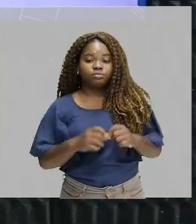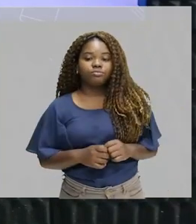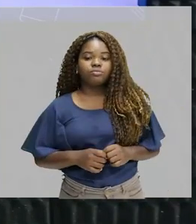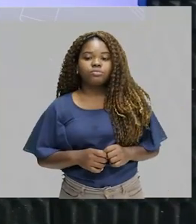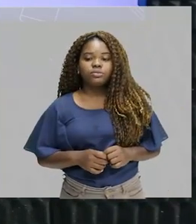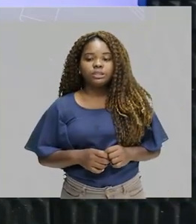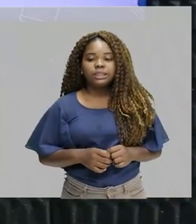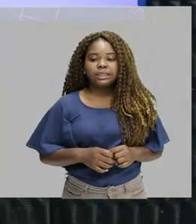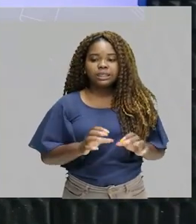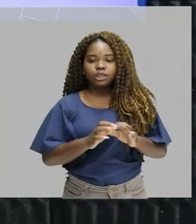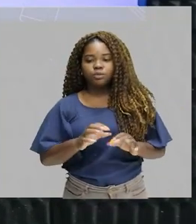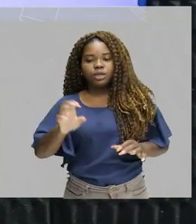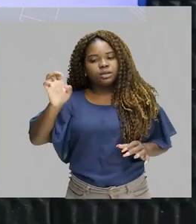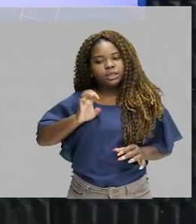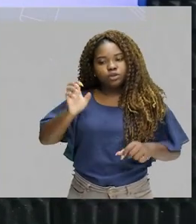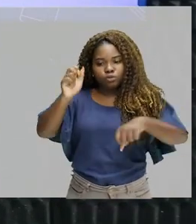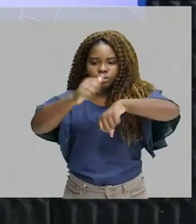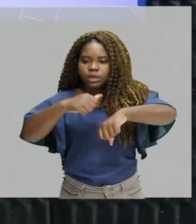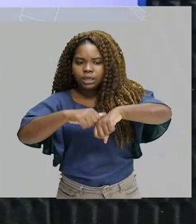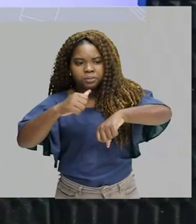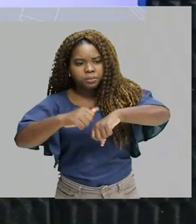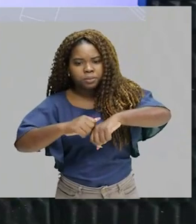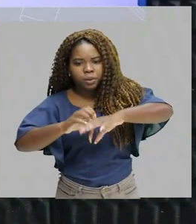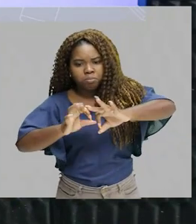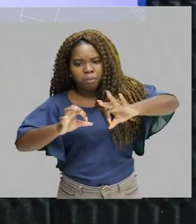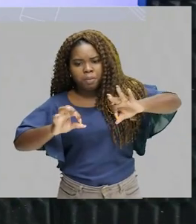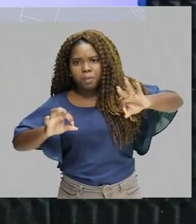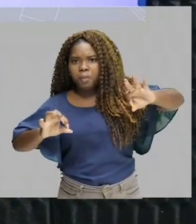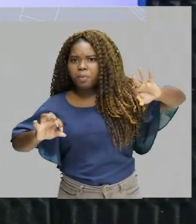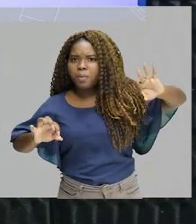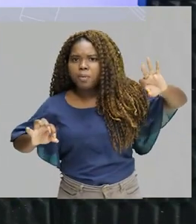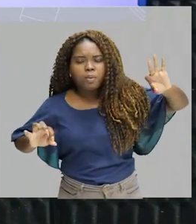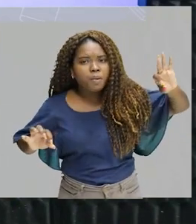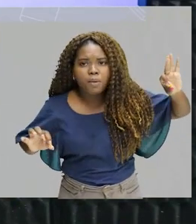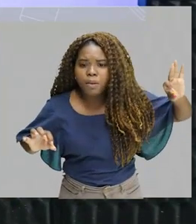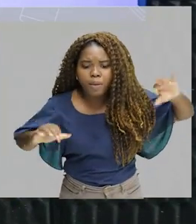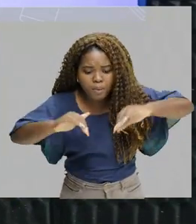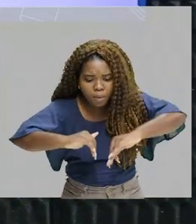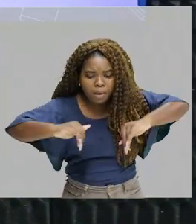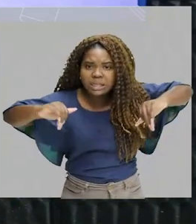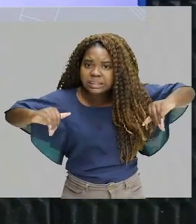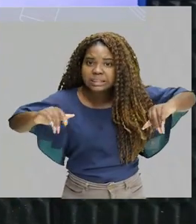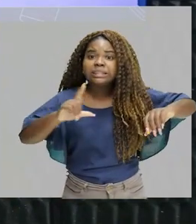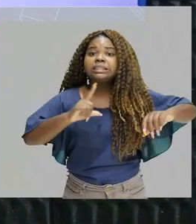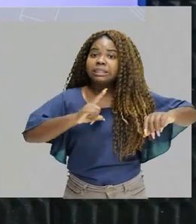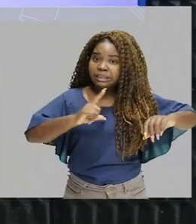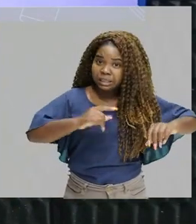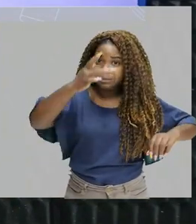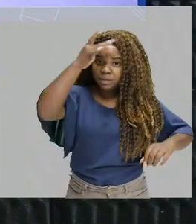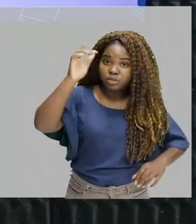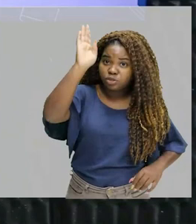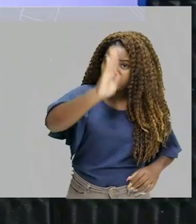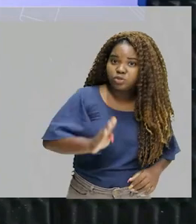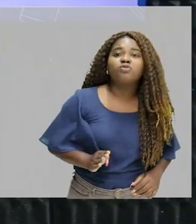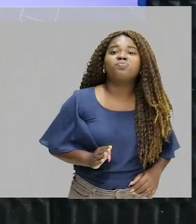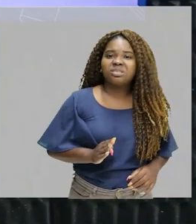ricos e os pobres é muito grande é muito acentuada tem pessoas no Brasil que são milionárias